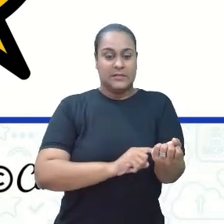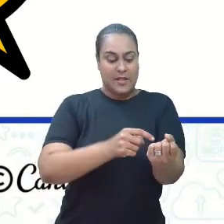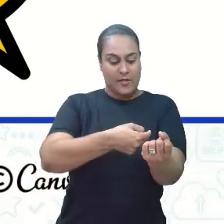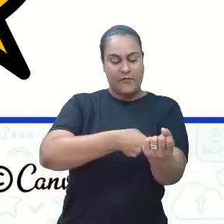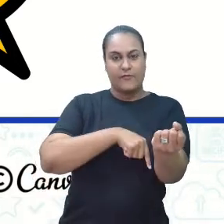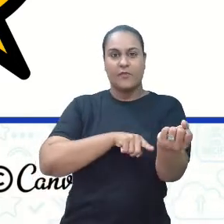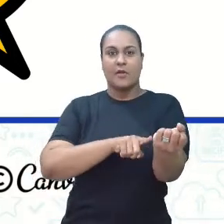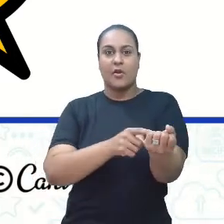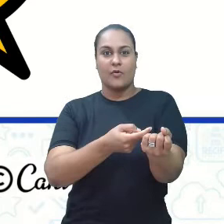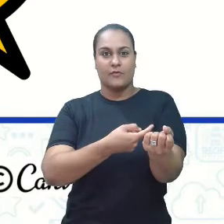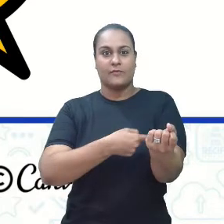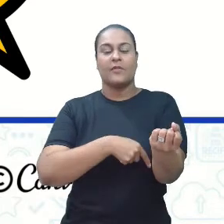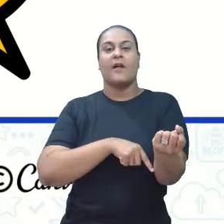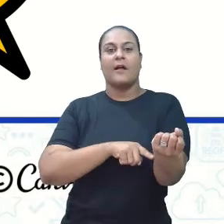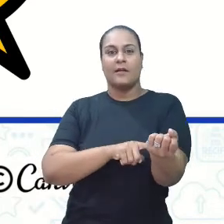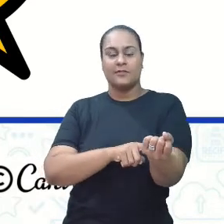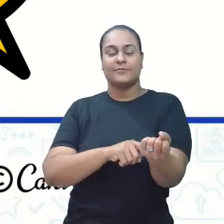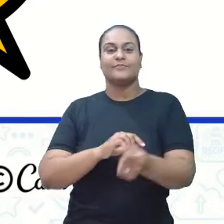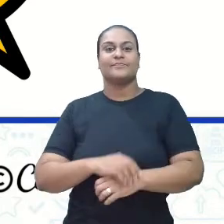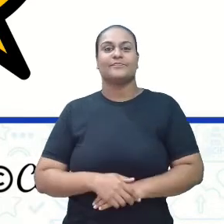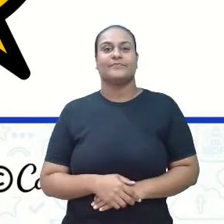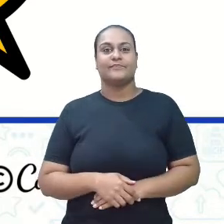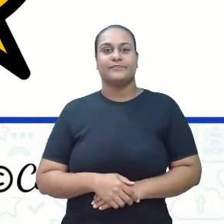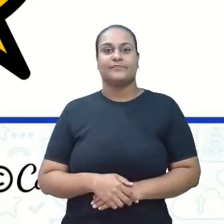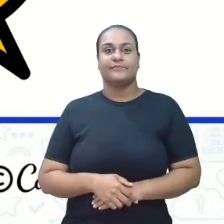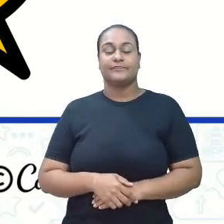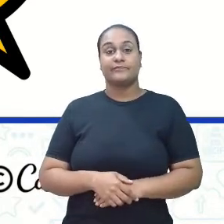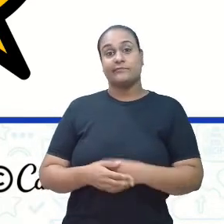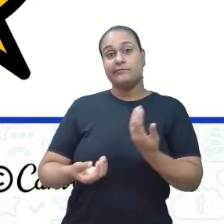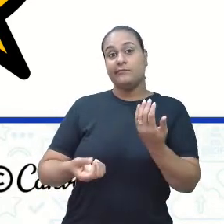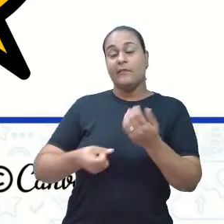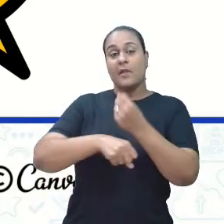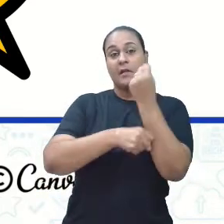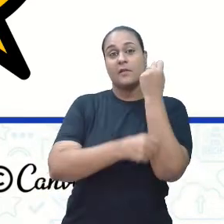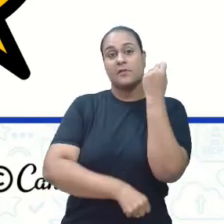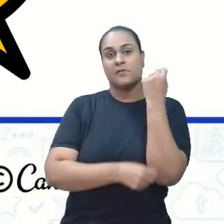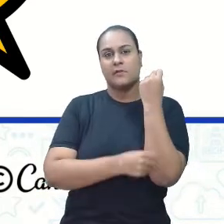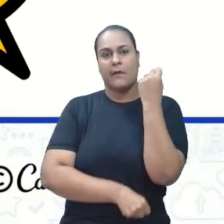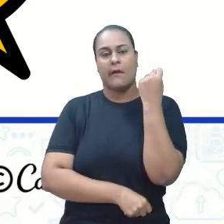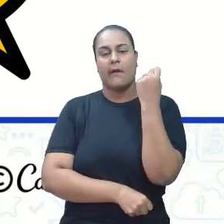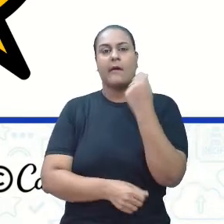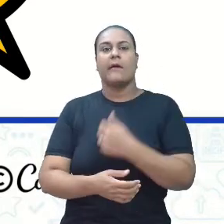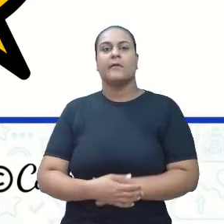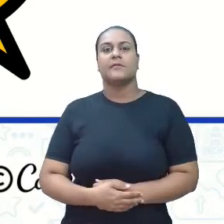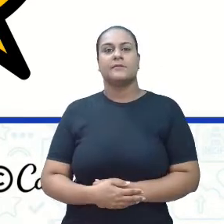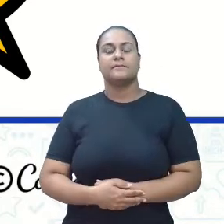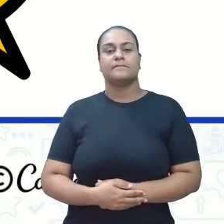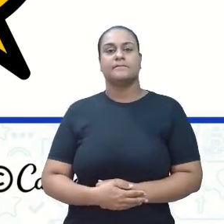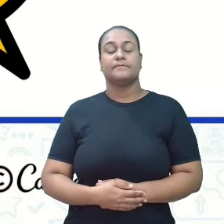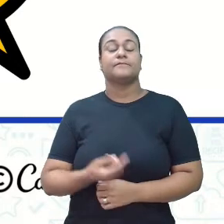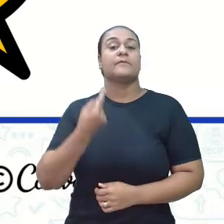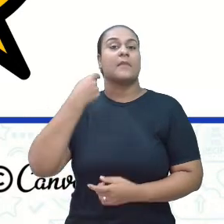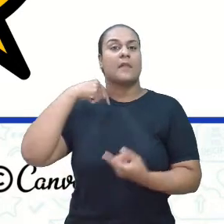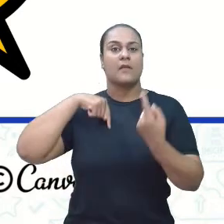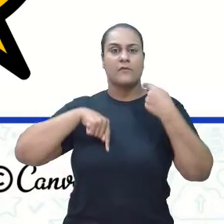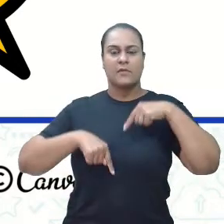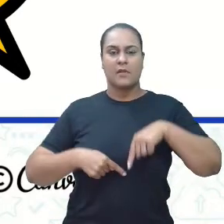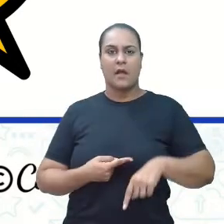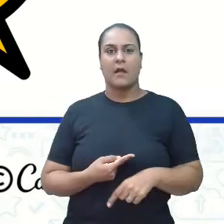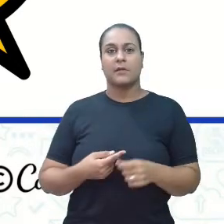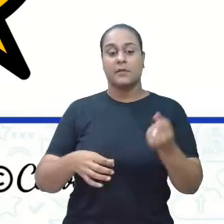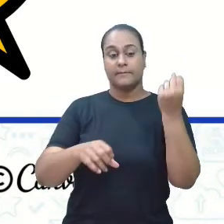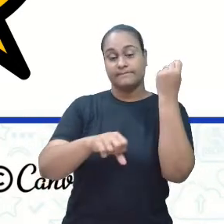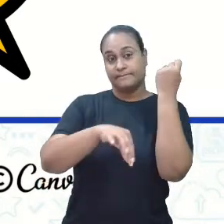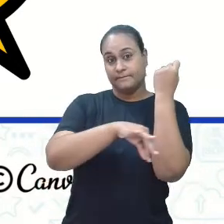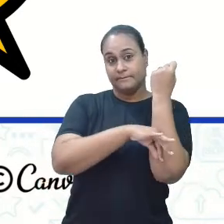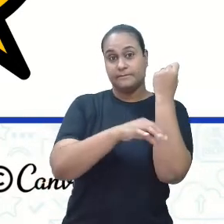sistema endócrino, sistema excretor, sistema linfático, sistema